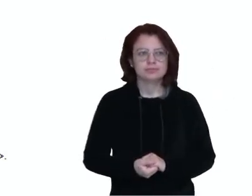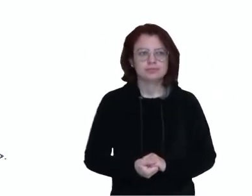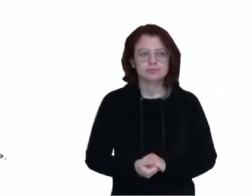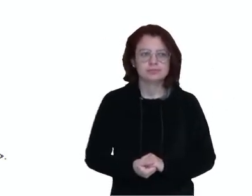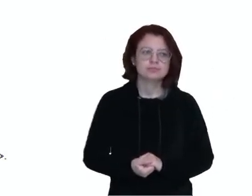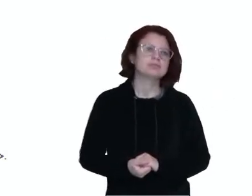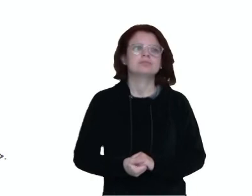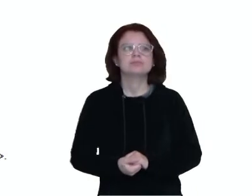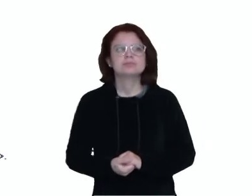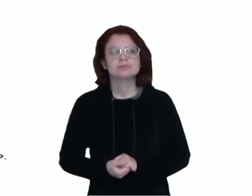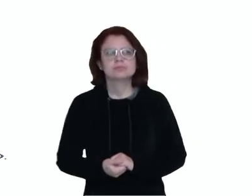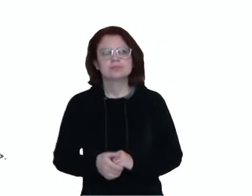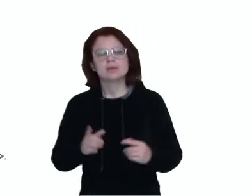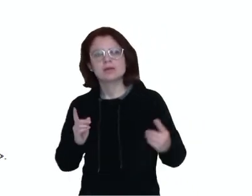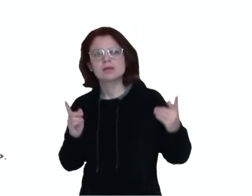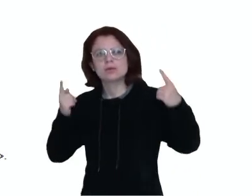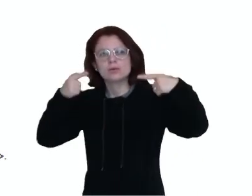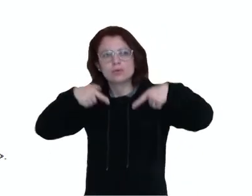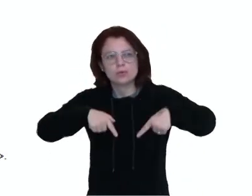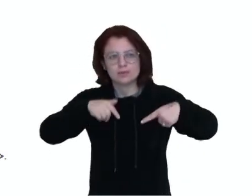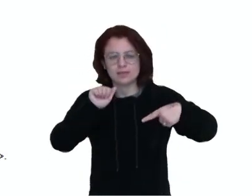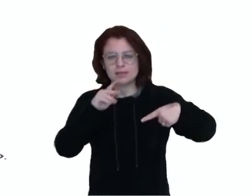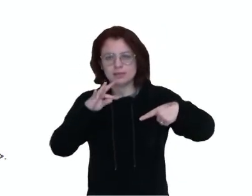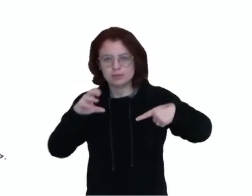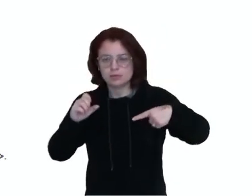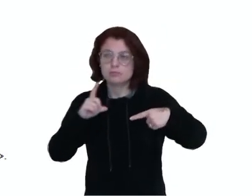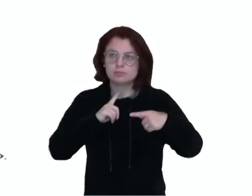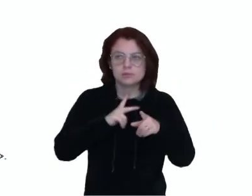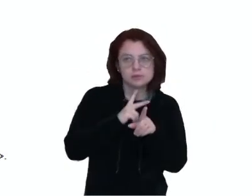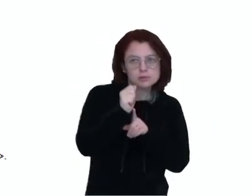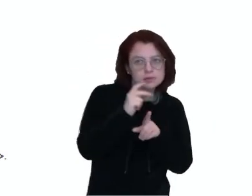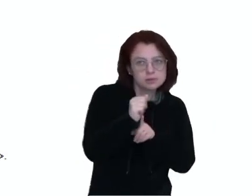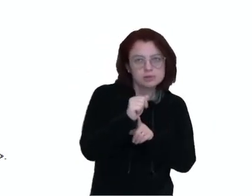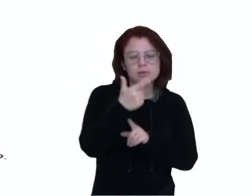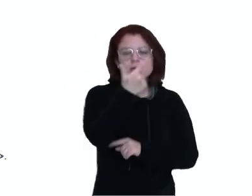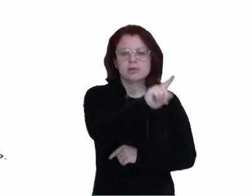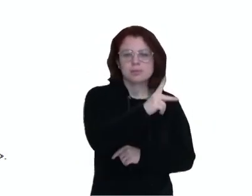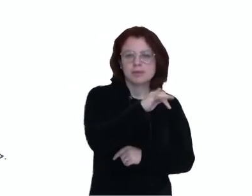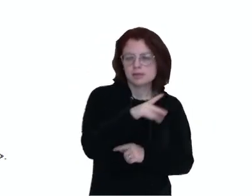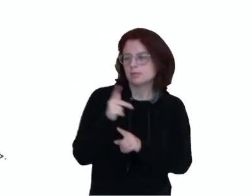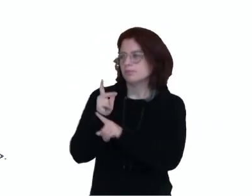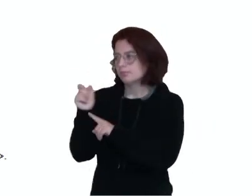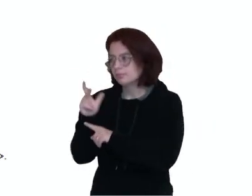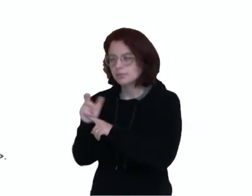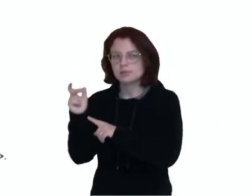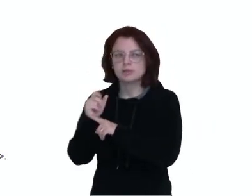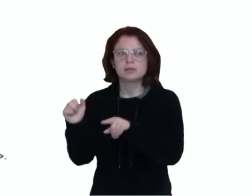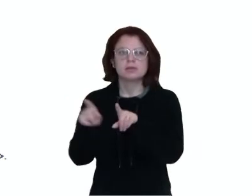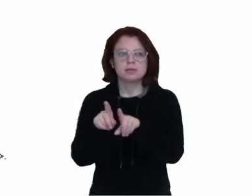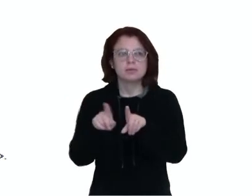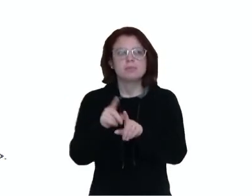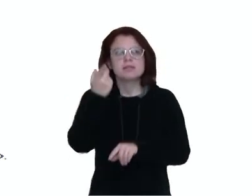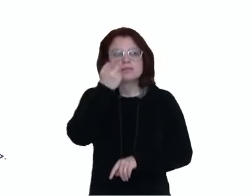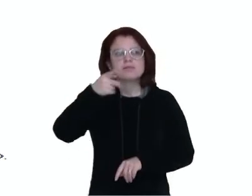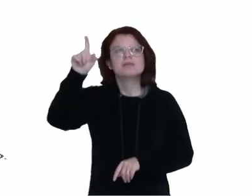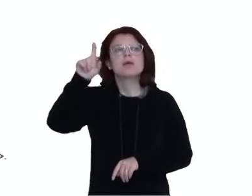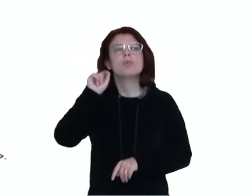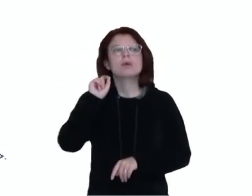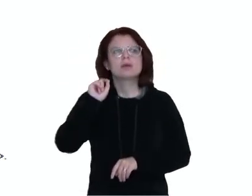se rebelou contra o Império Persa. Os gregos ganharam algumas batalhas, os persas ganharam outras, como a Batalha de Termópilas, né? Mas na final